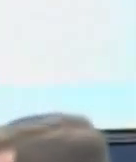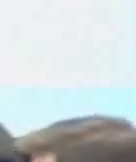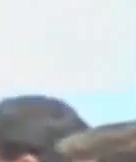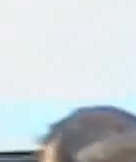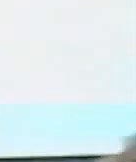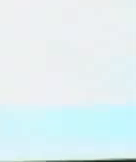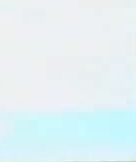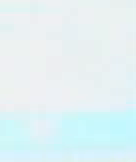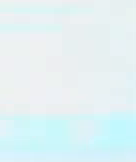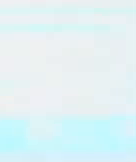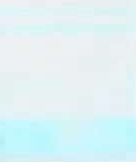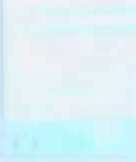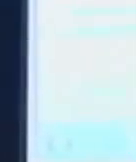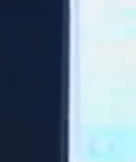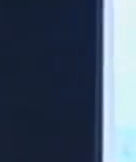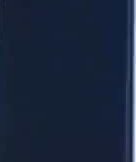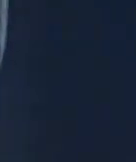Barretos